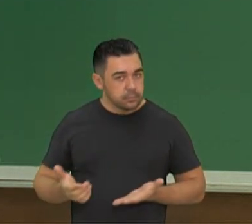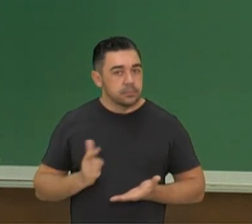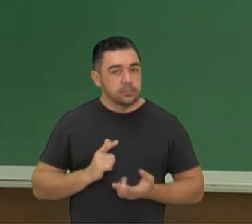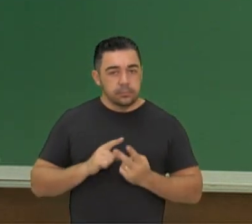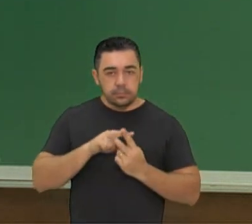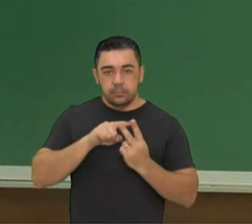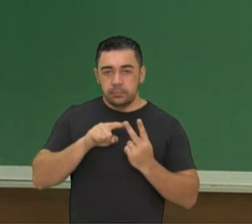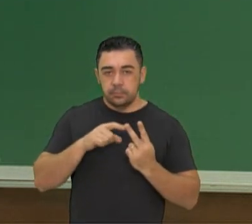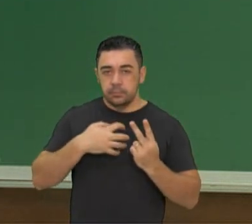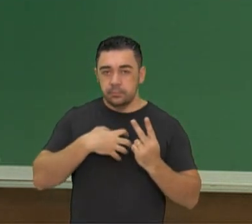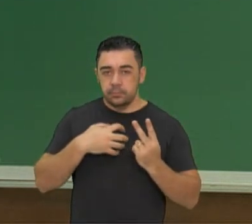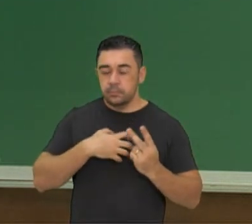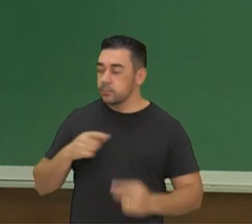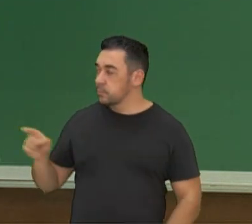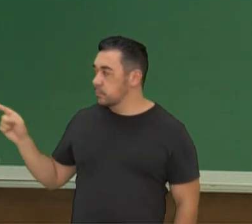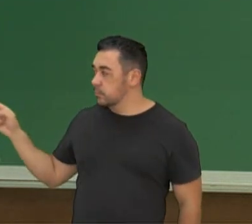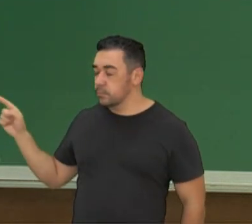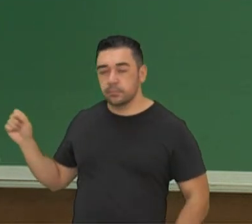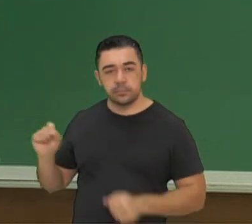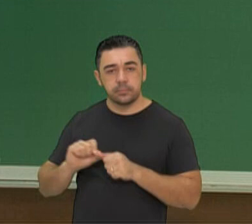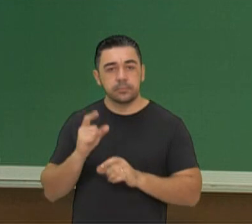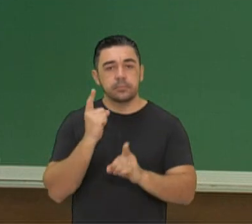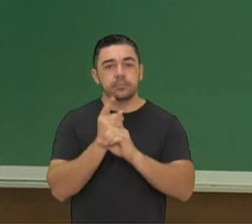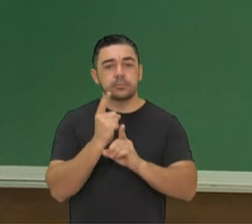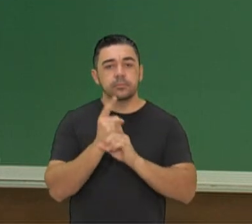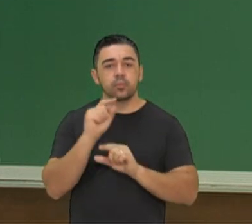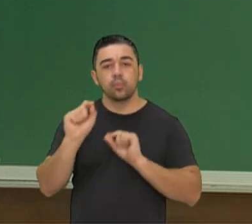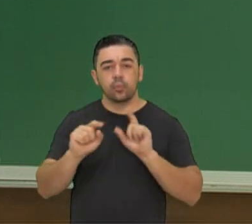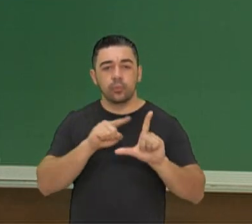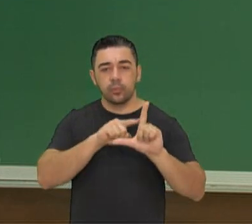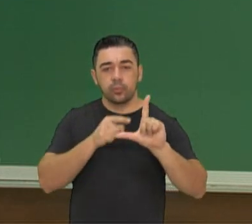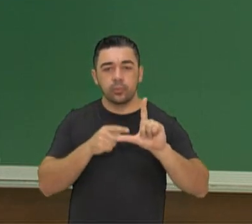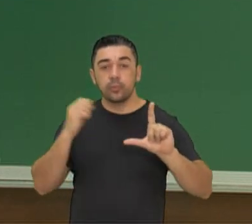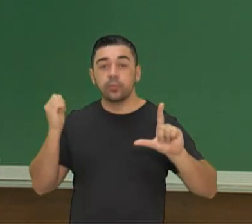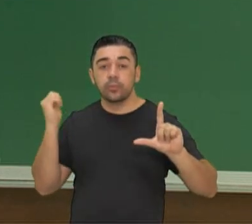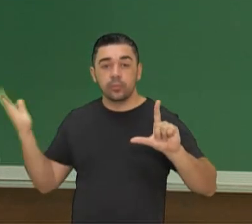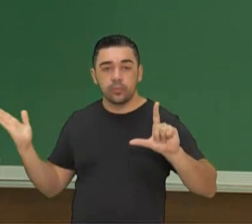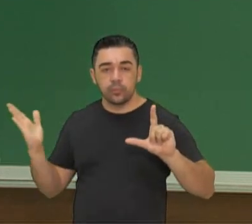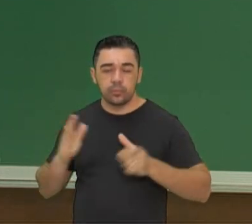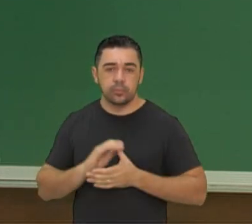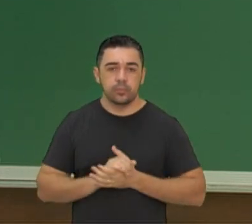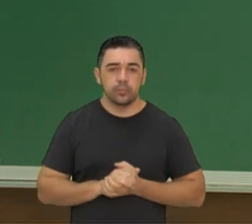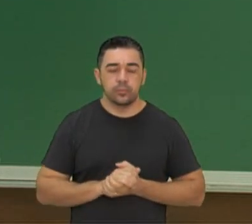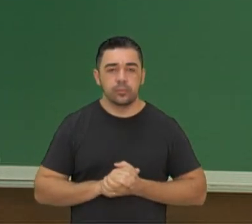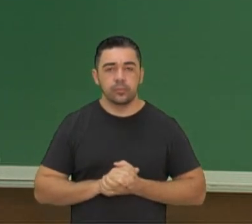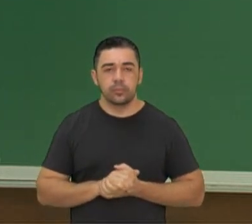aí as duas maneiras de desenhar os ângulos externos, tudo bem?